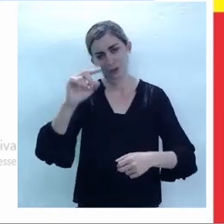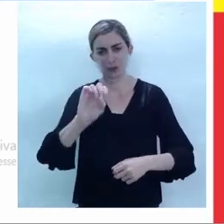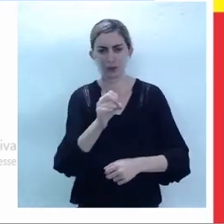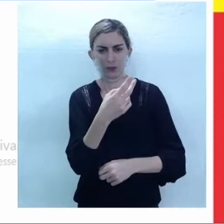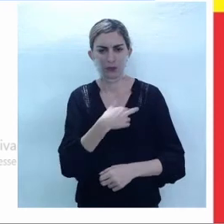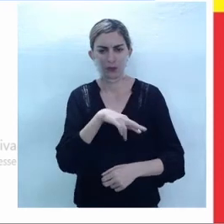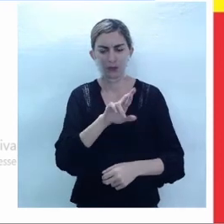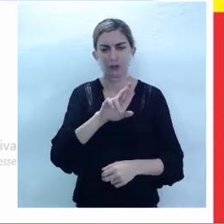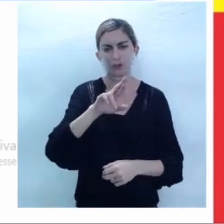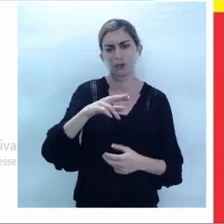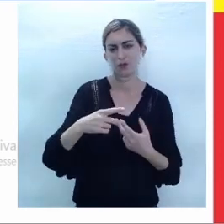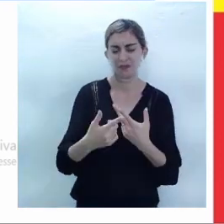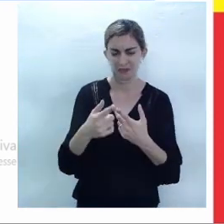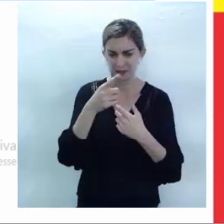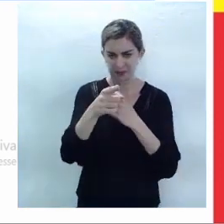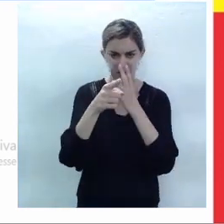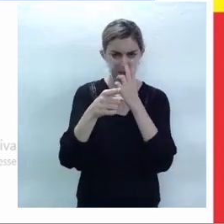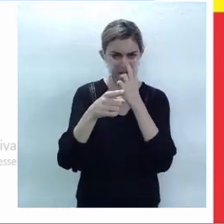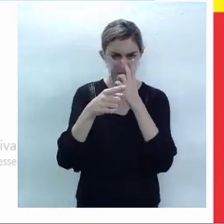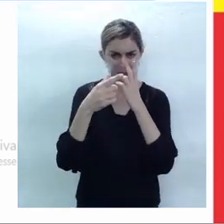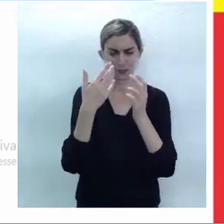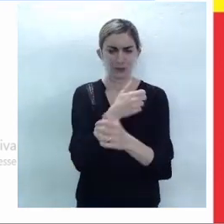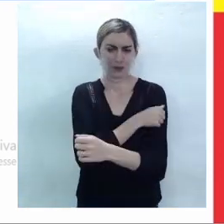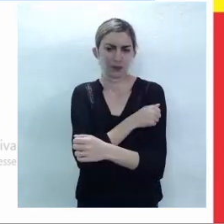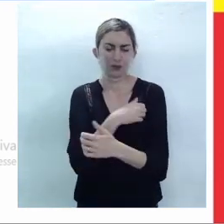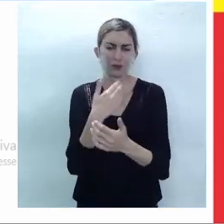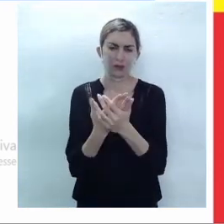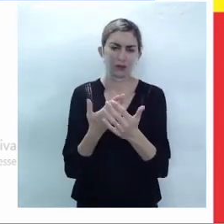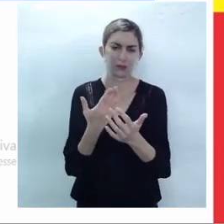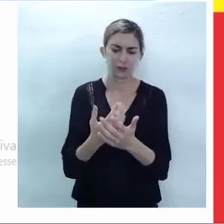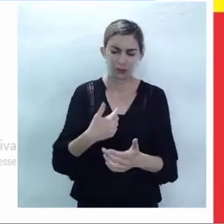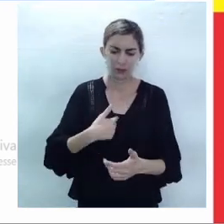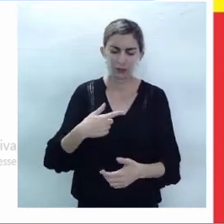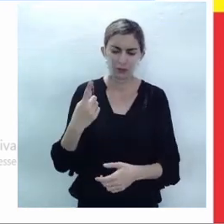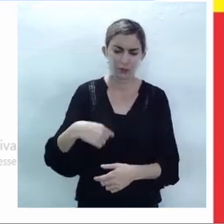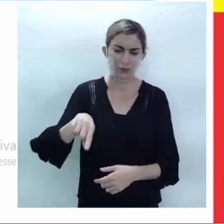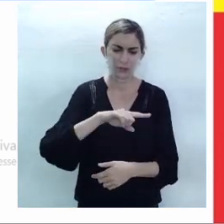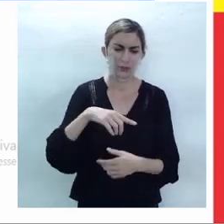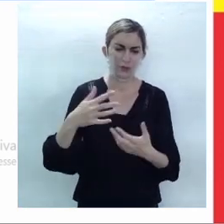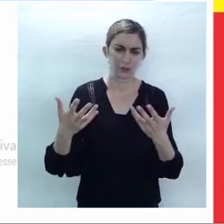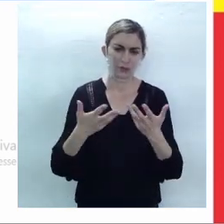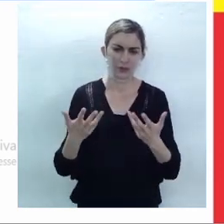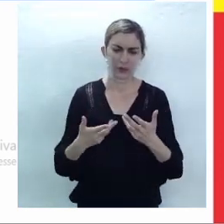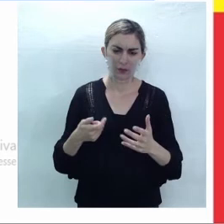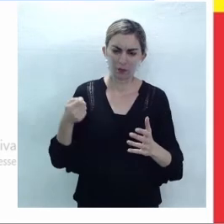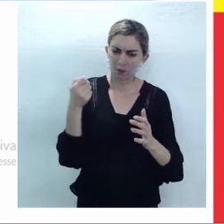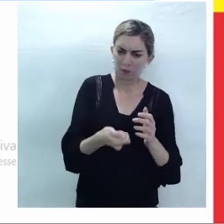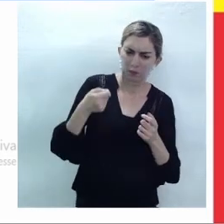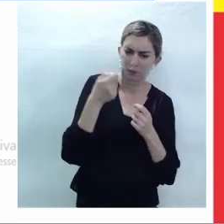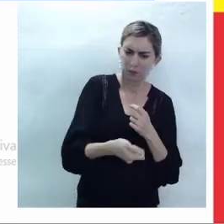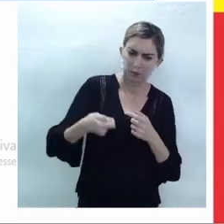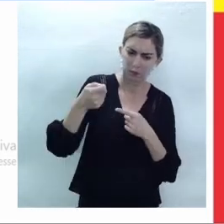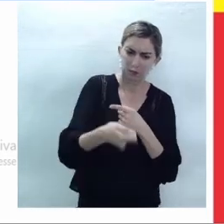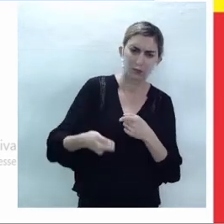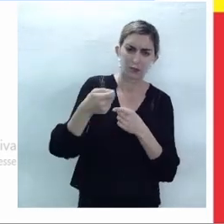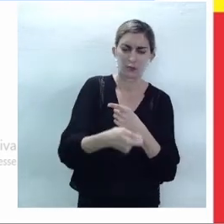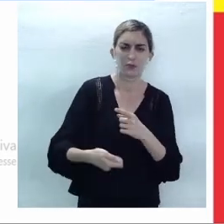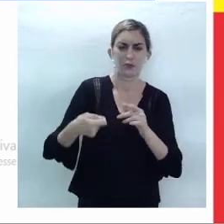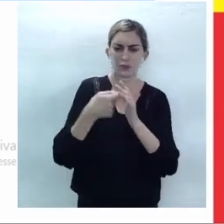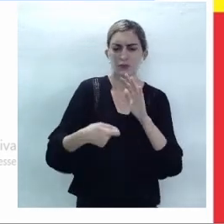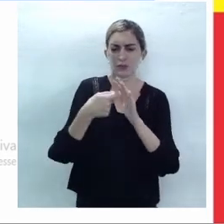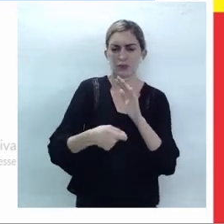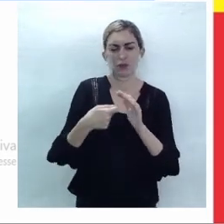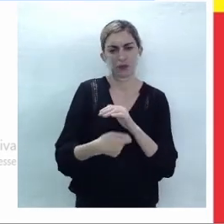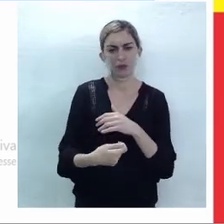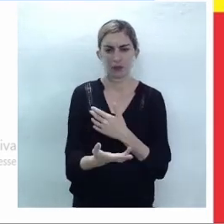religião. Proselitismo é quando você, estudante, quando eu, certo? Nós queremos forçar, queremos